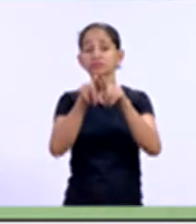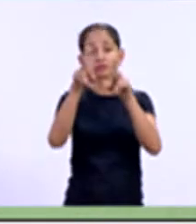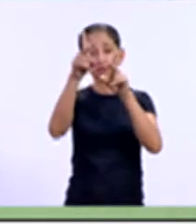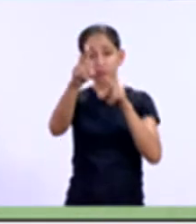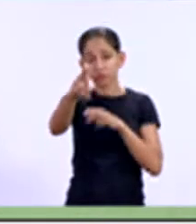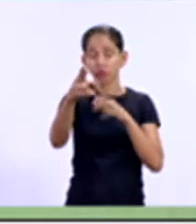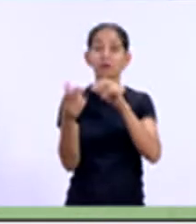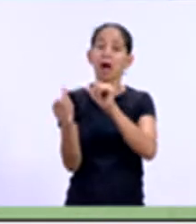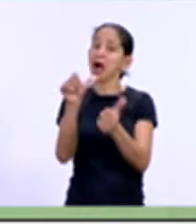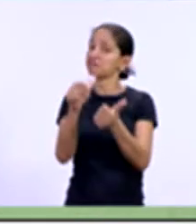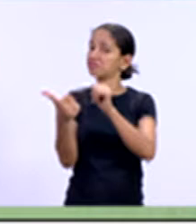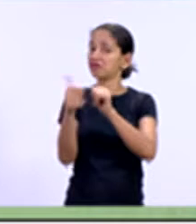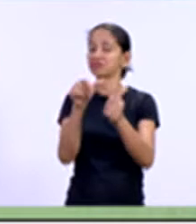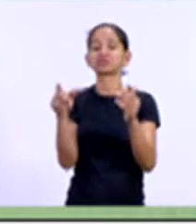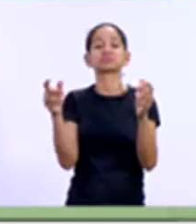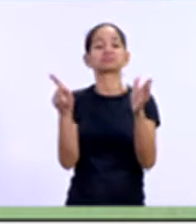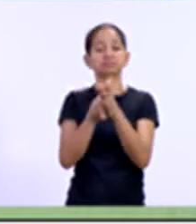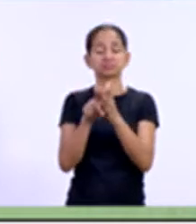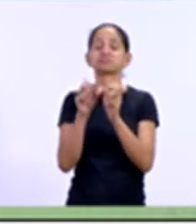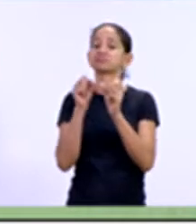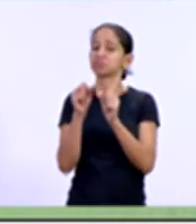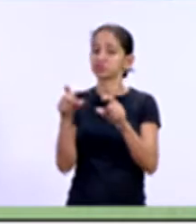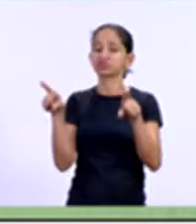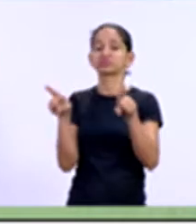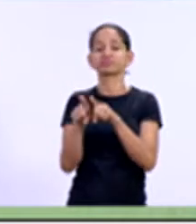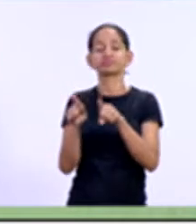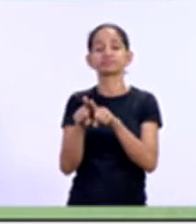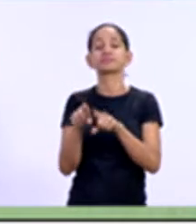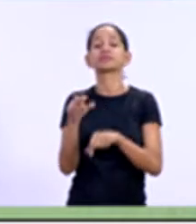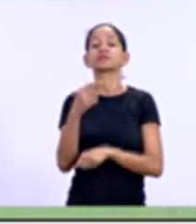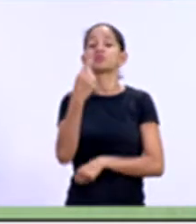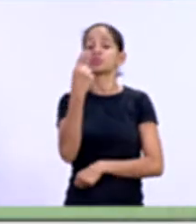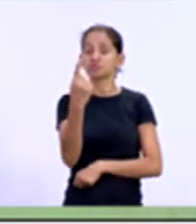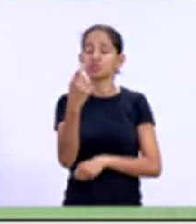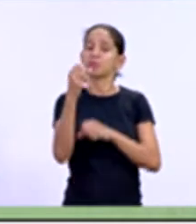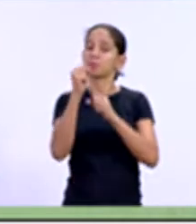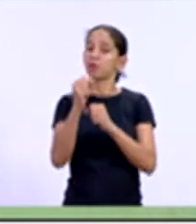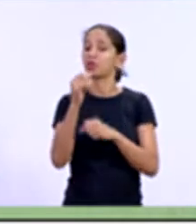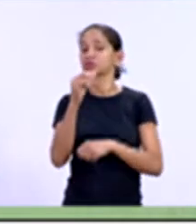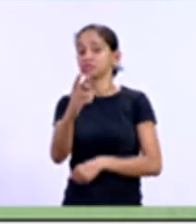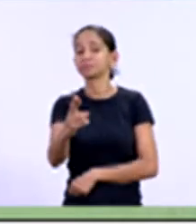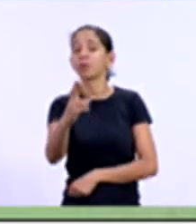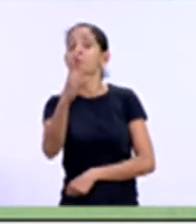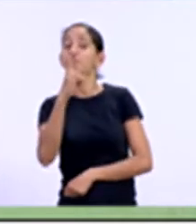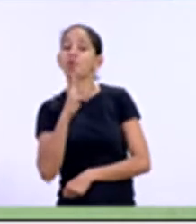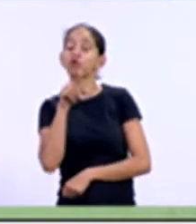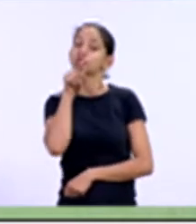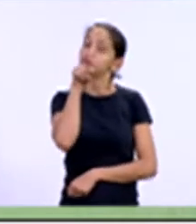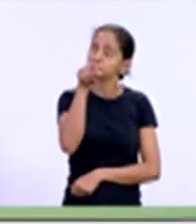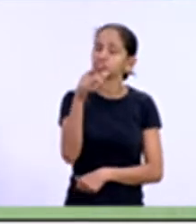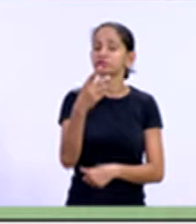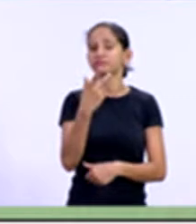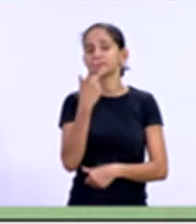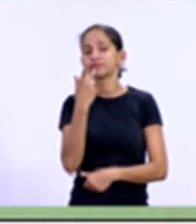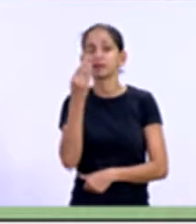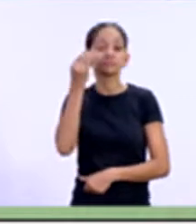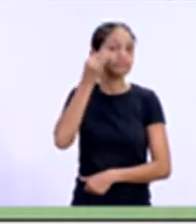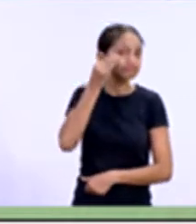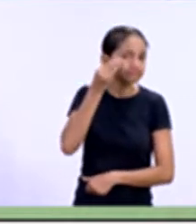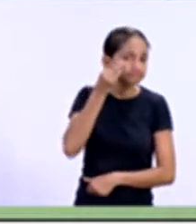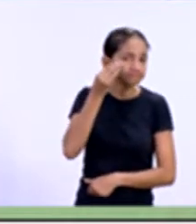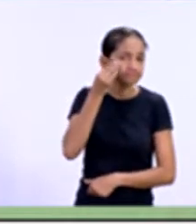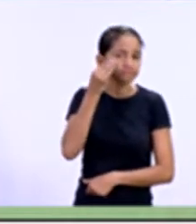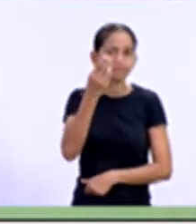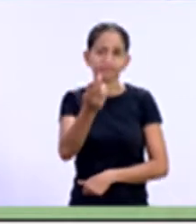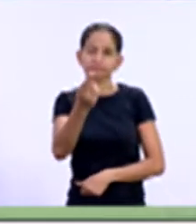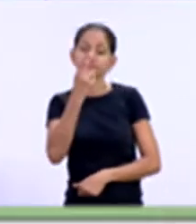Entre suas características está a de emitir um feedback imediato ao aluno.